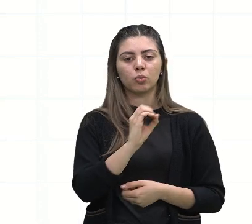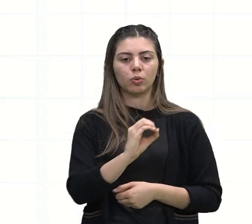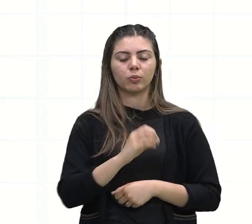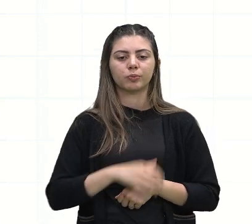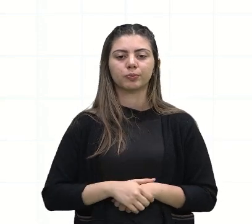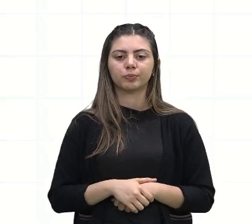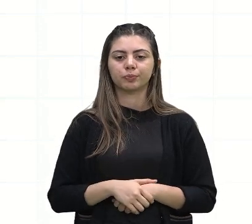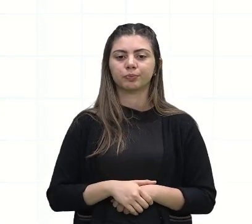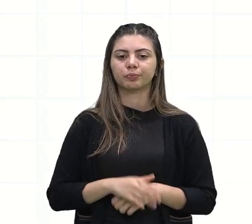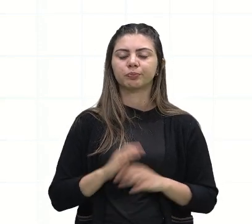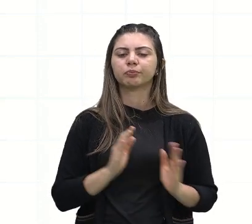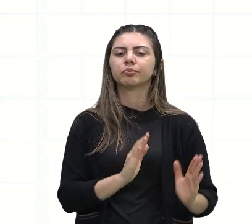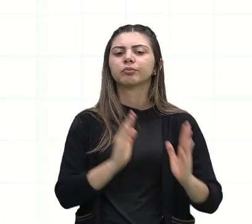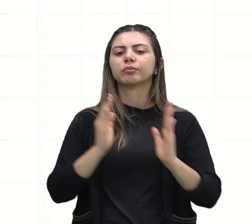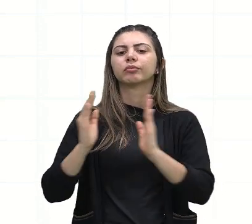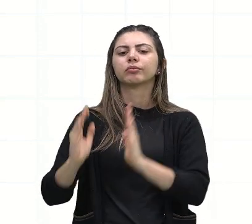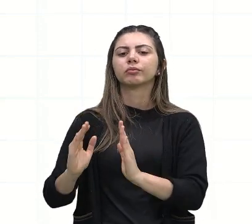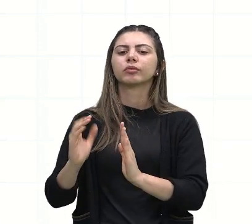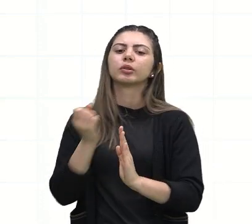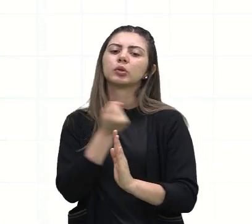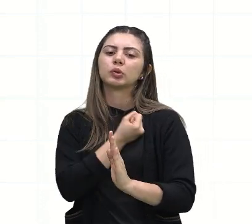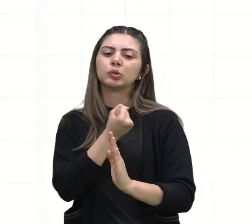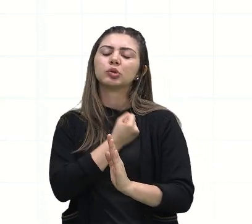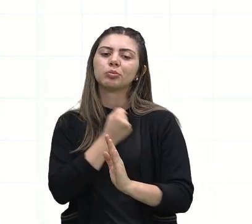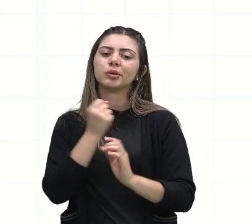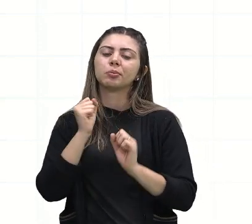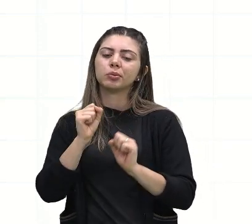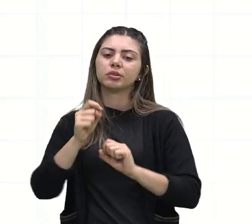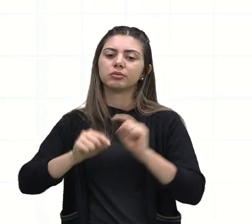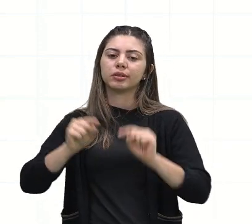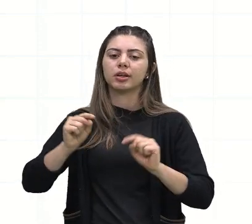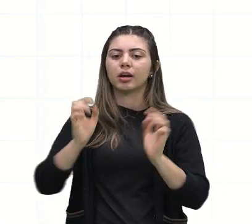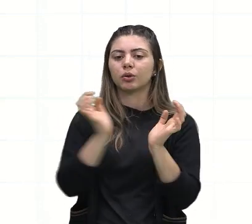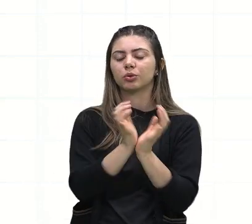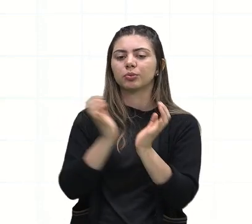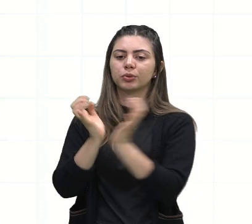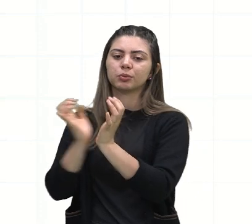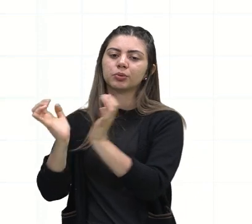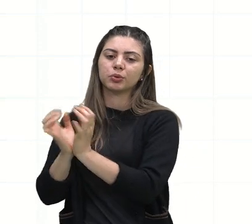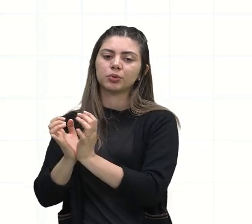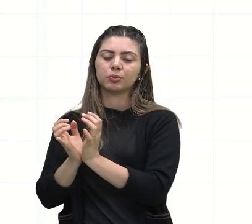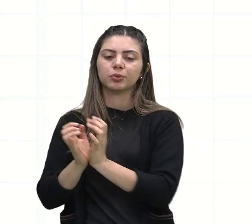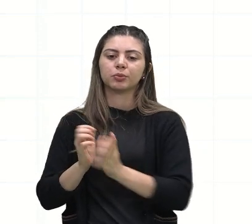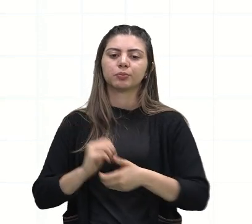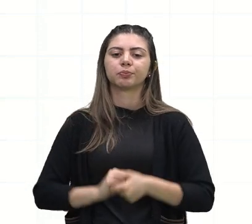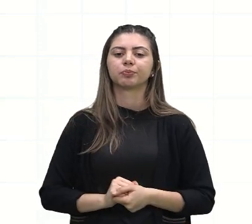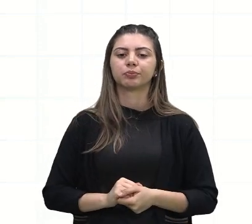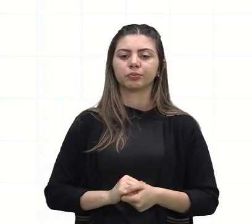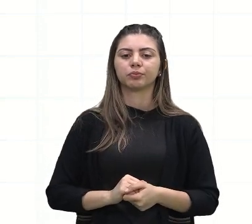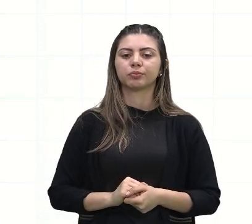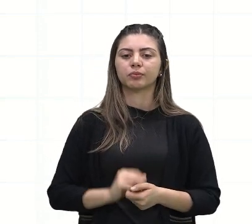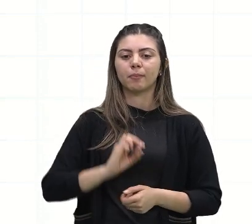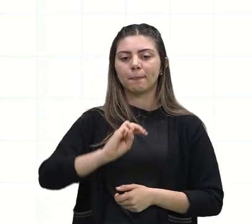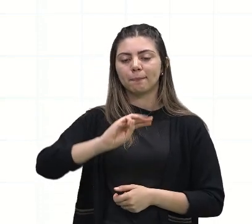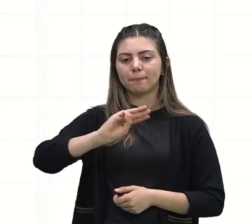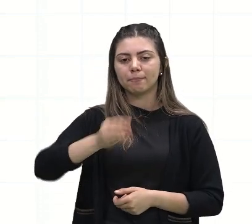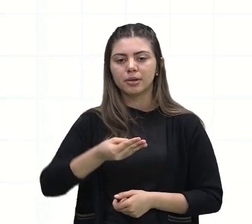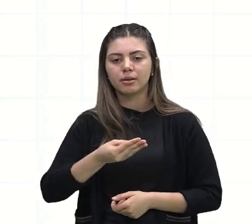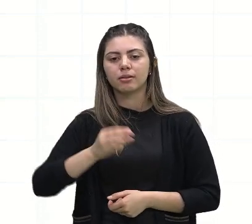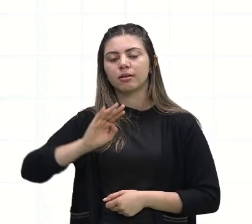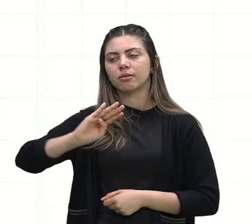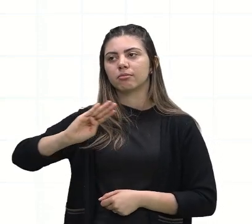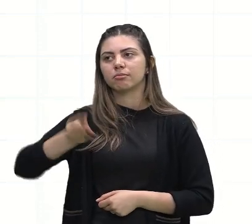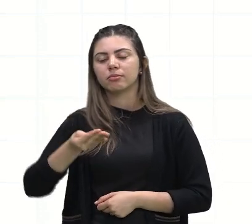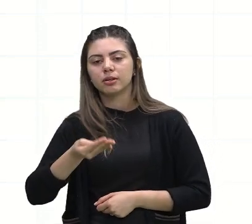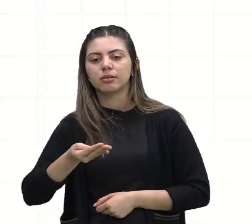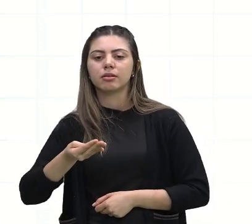variação em número. Milhão, 1 milhão, né? 1 bilhão ou 1 trilhão. Quando